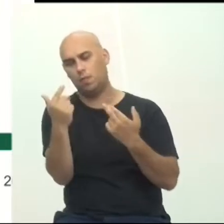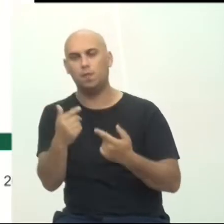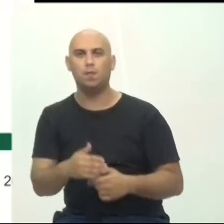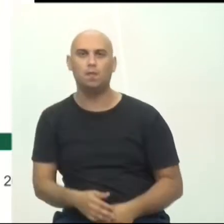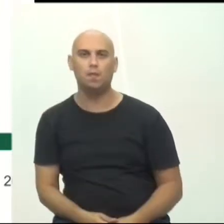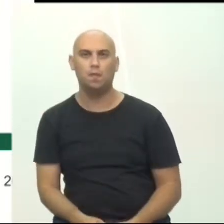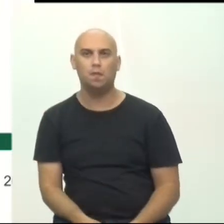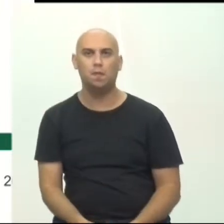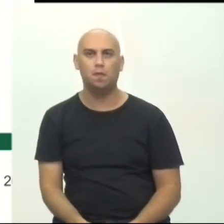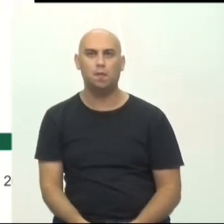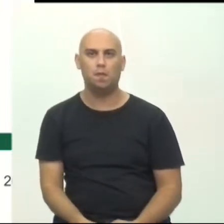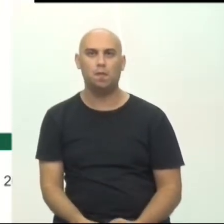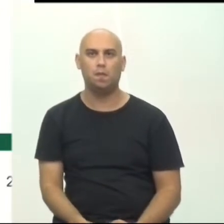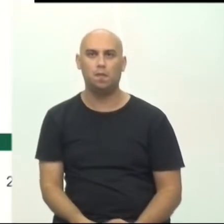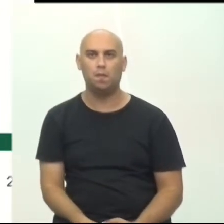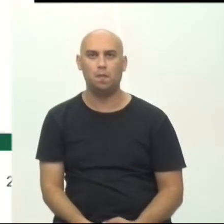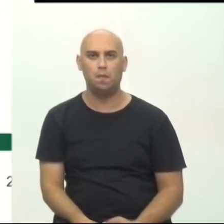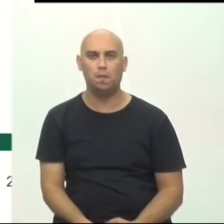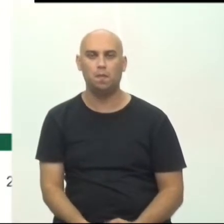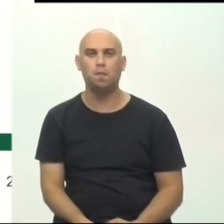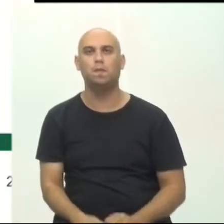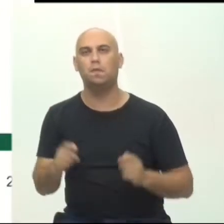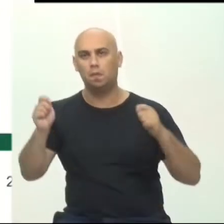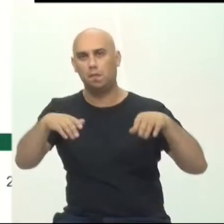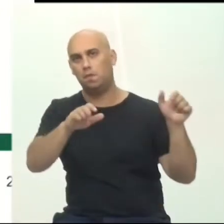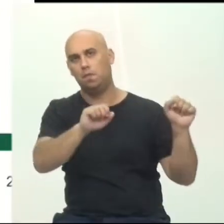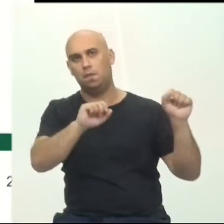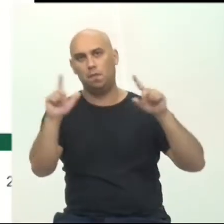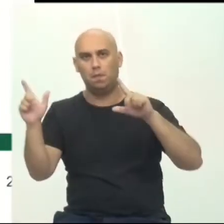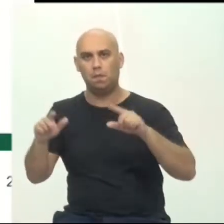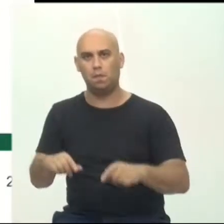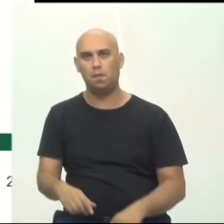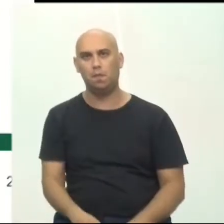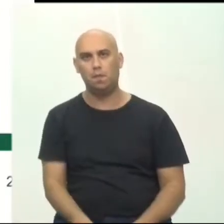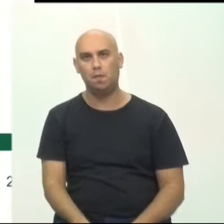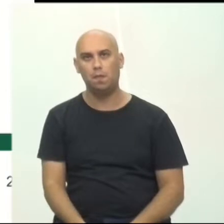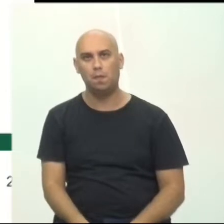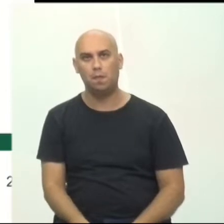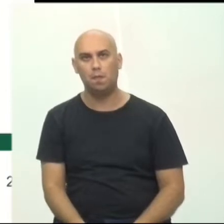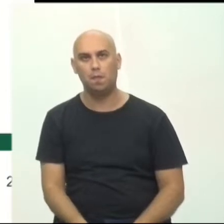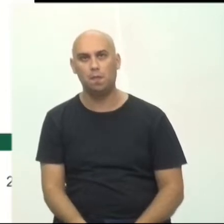Então, pode passar. Tá.